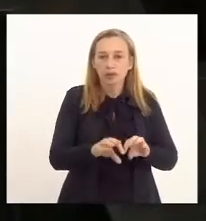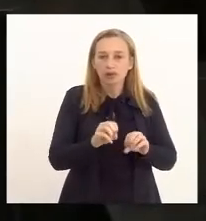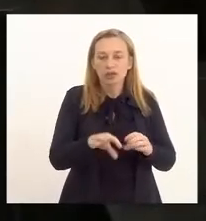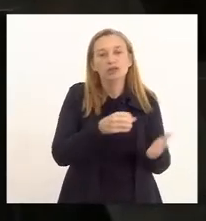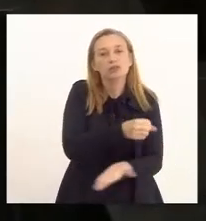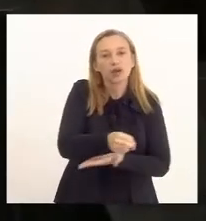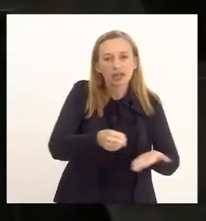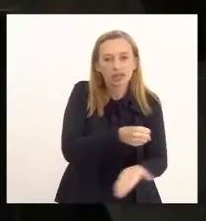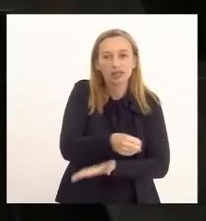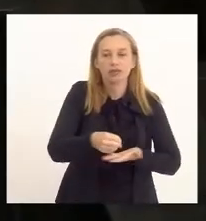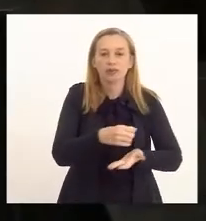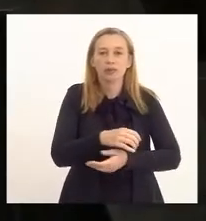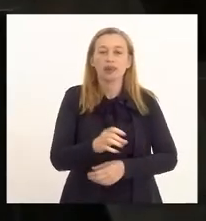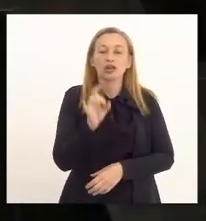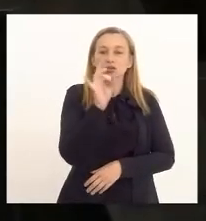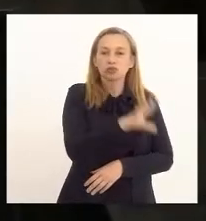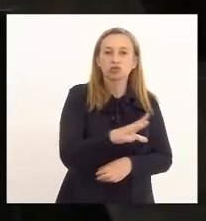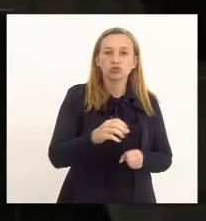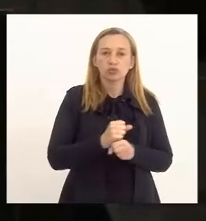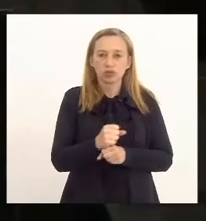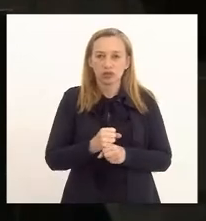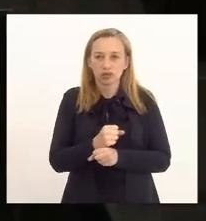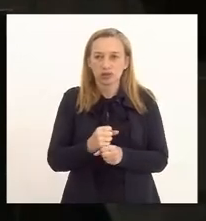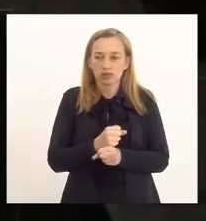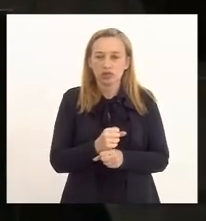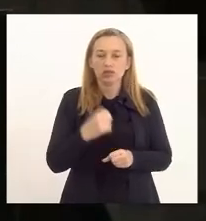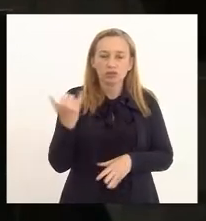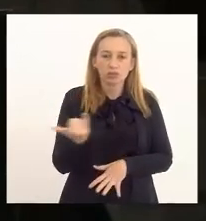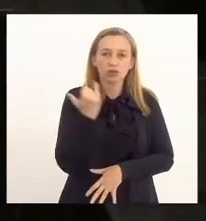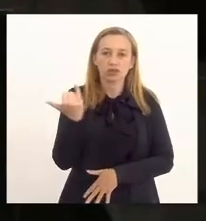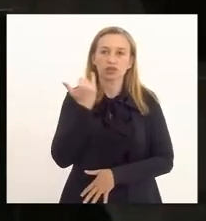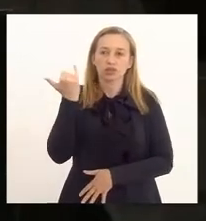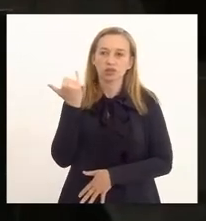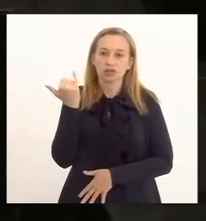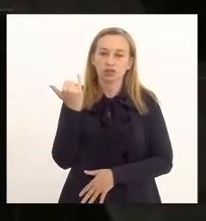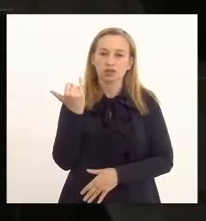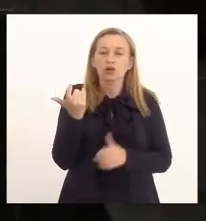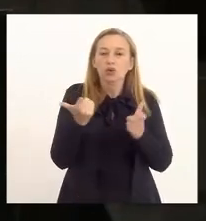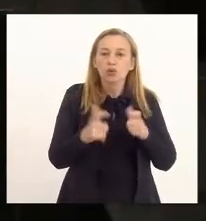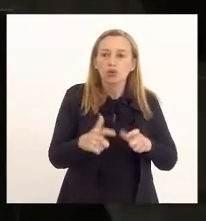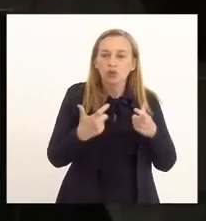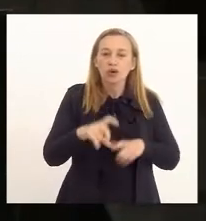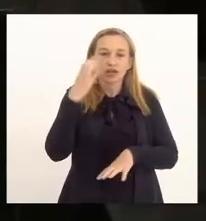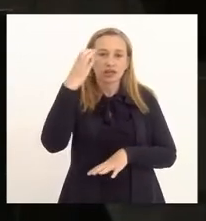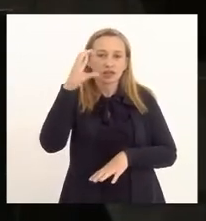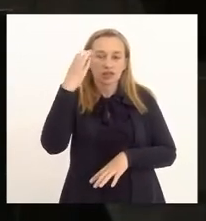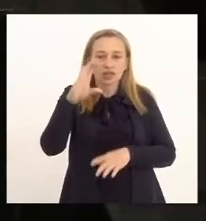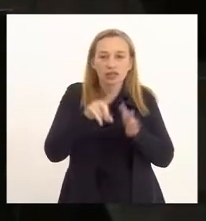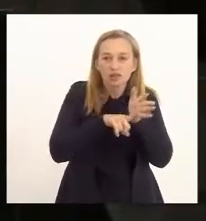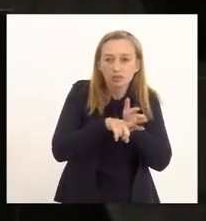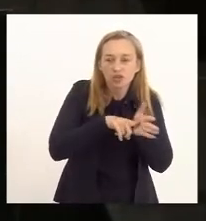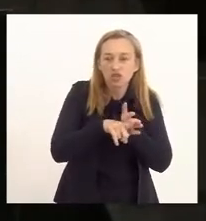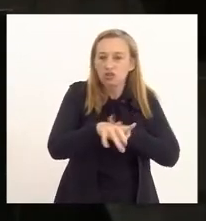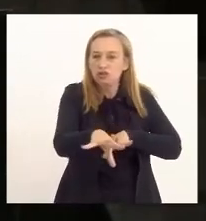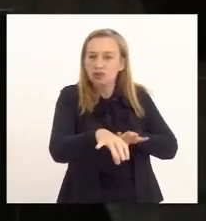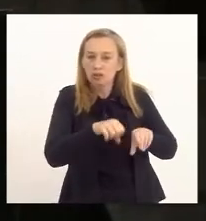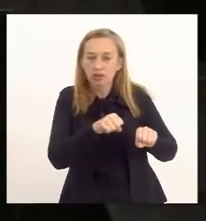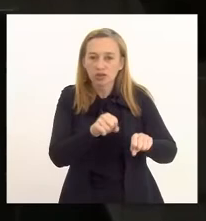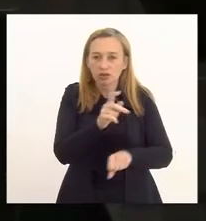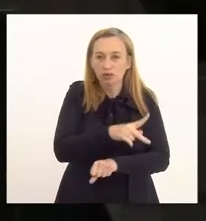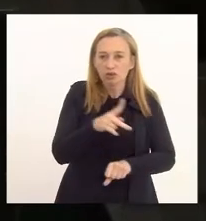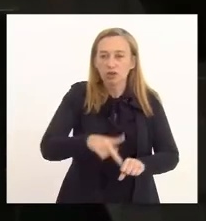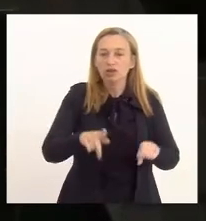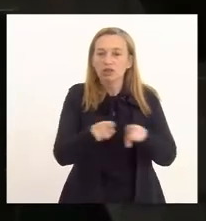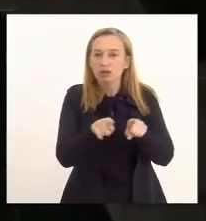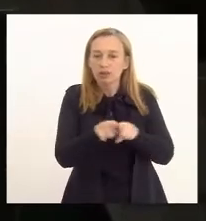tornou, nas últimas décadas, um importantíssimo polo de ciência, de pesquisa, de formação docente e também